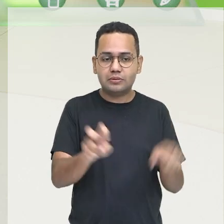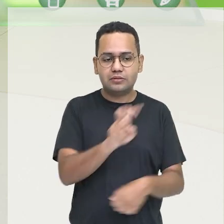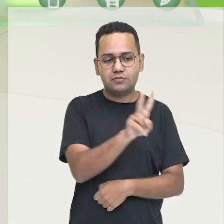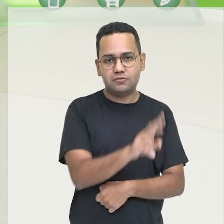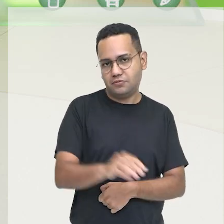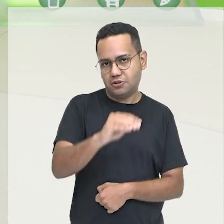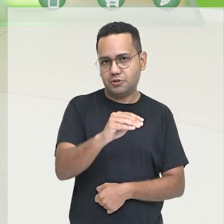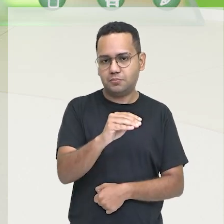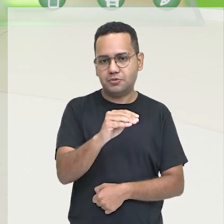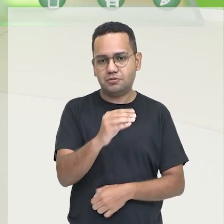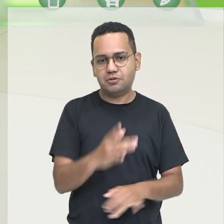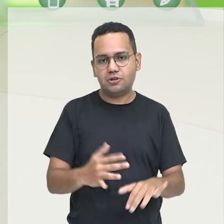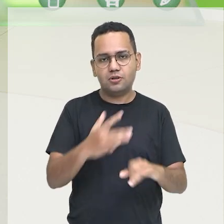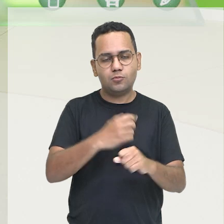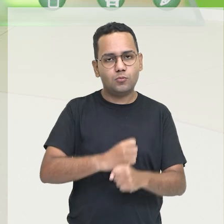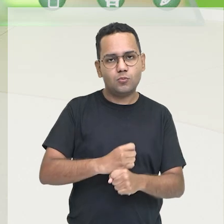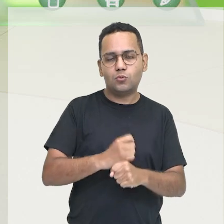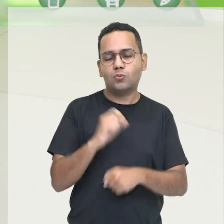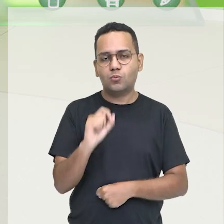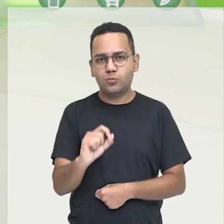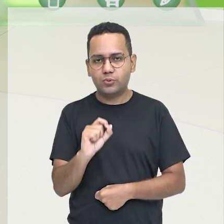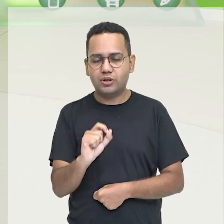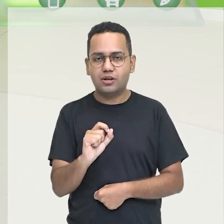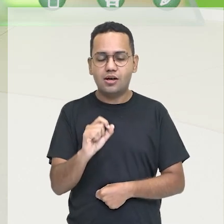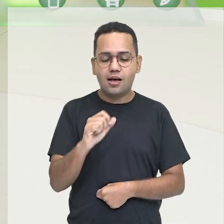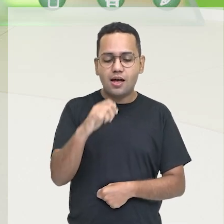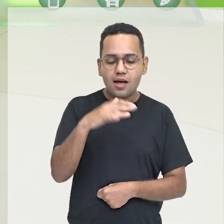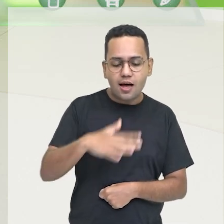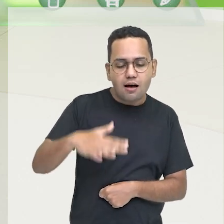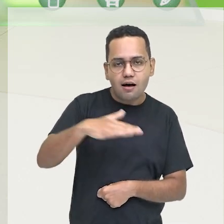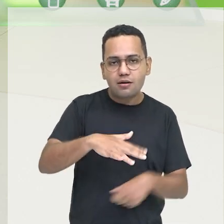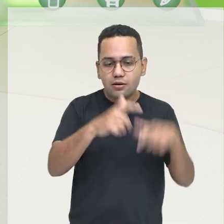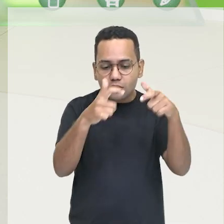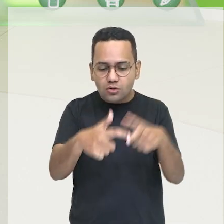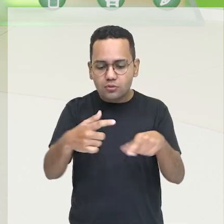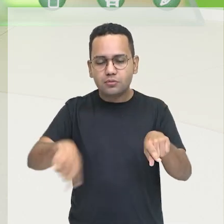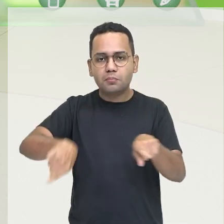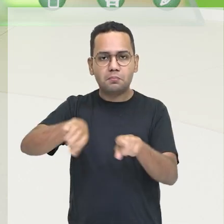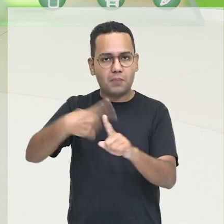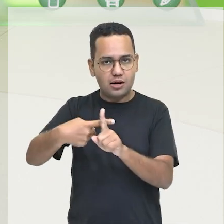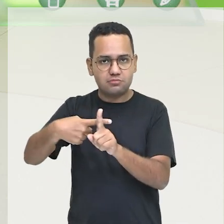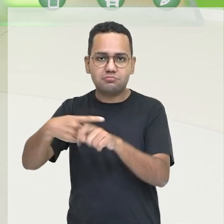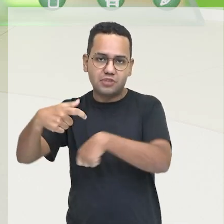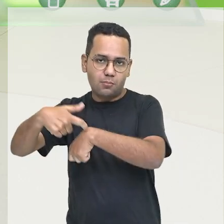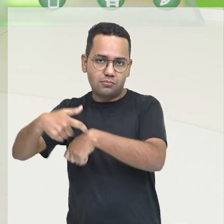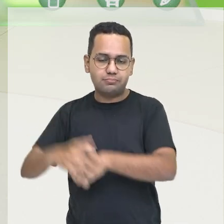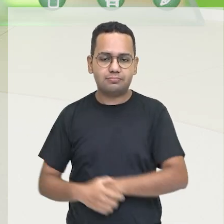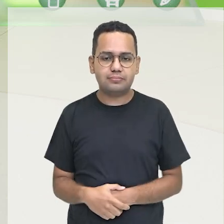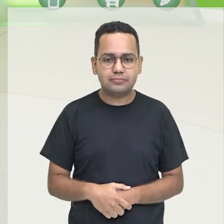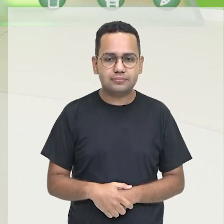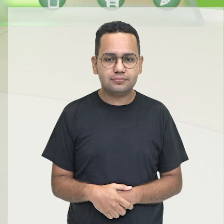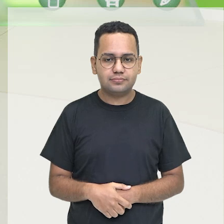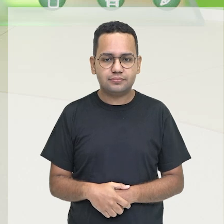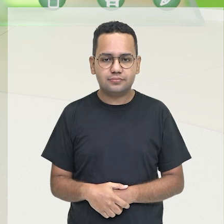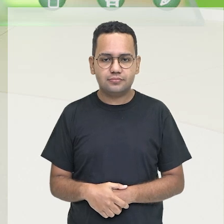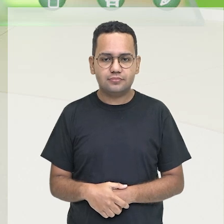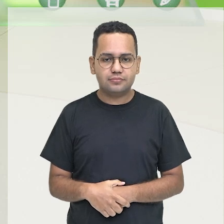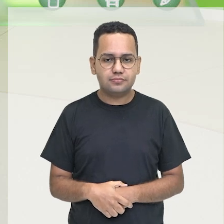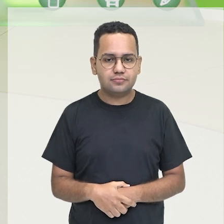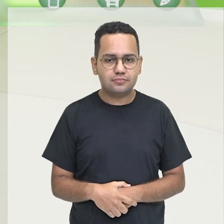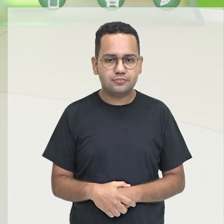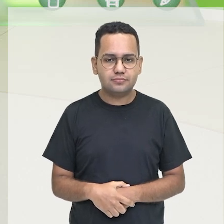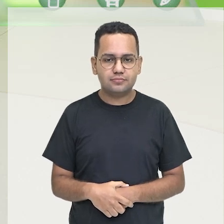velocidade média é a razão entre o espaço e o tempo e aí nós temos agora uma pergunta de uma aluna muito especial que vai tirar